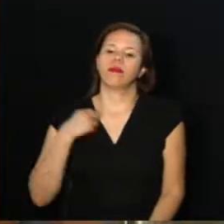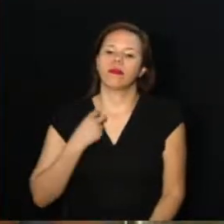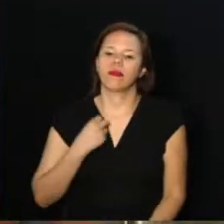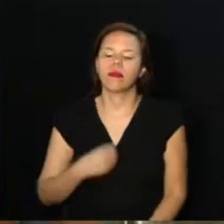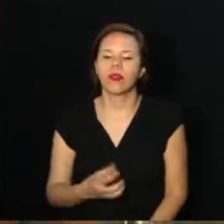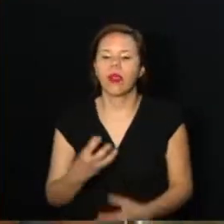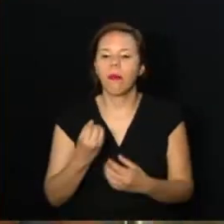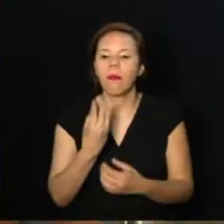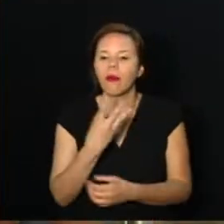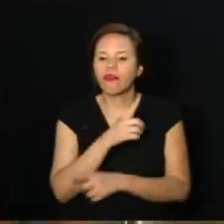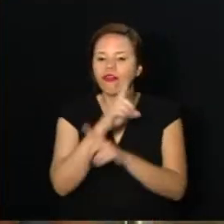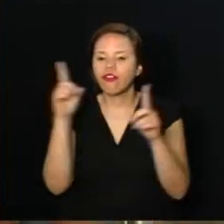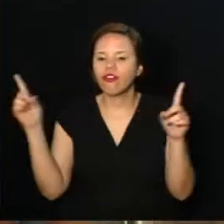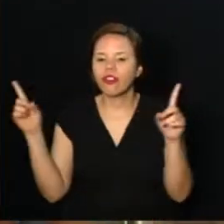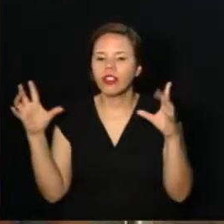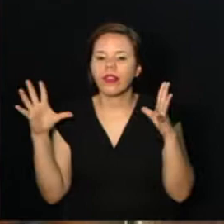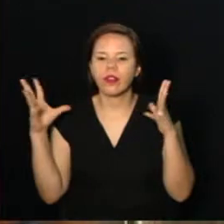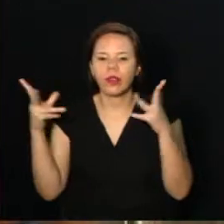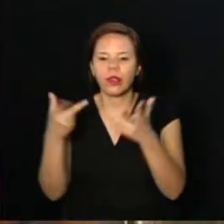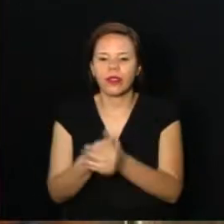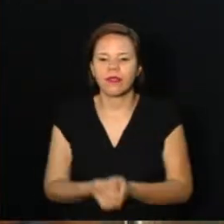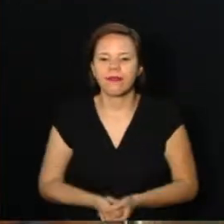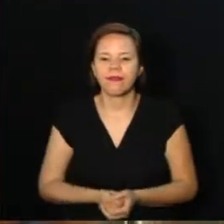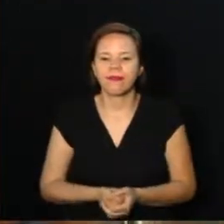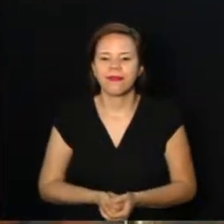Bom dia a todos.